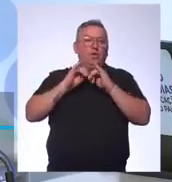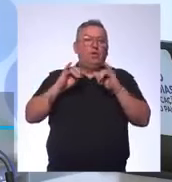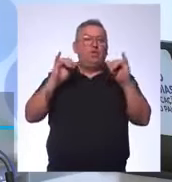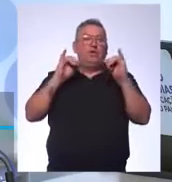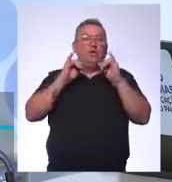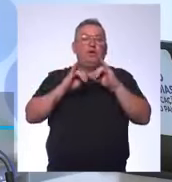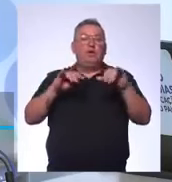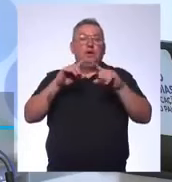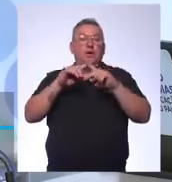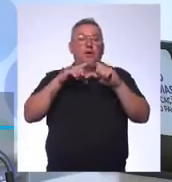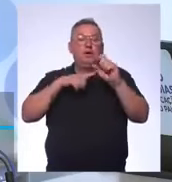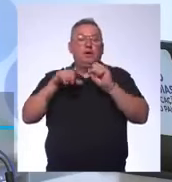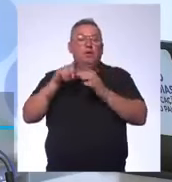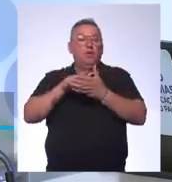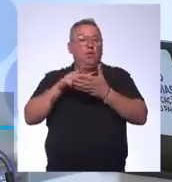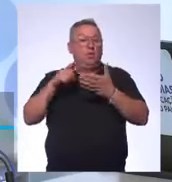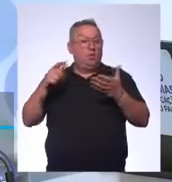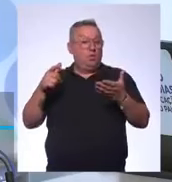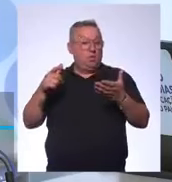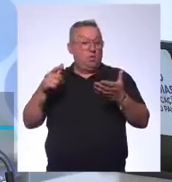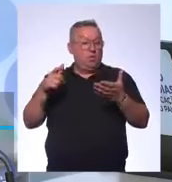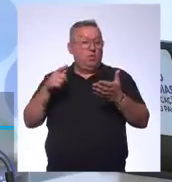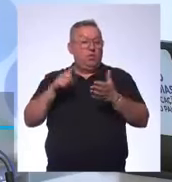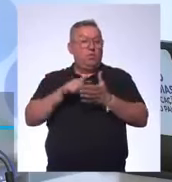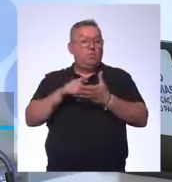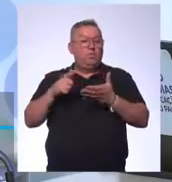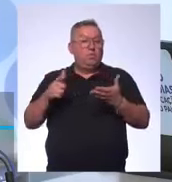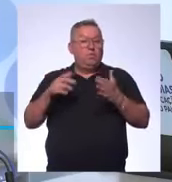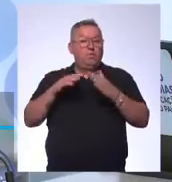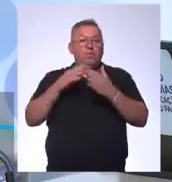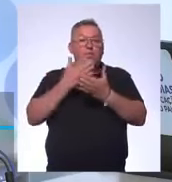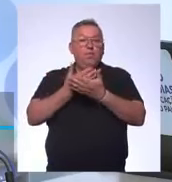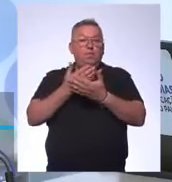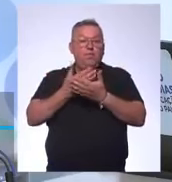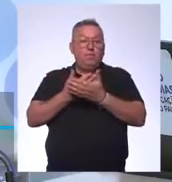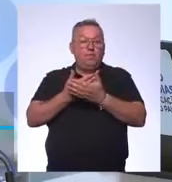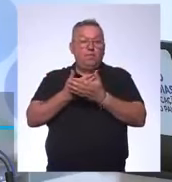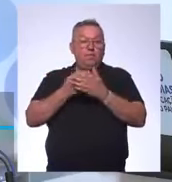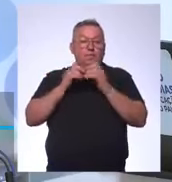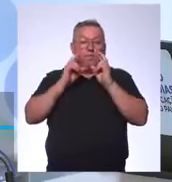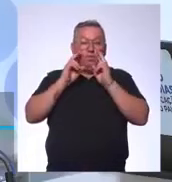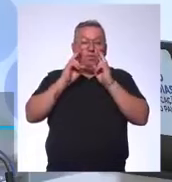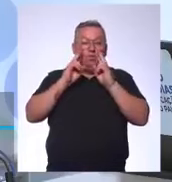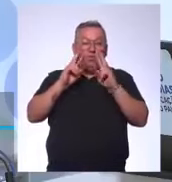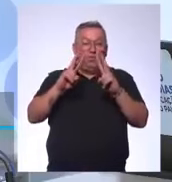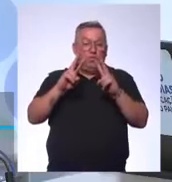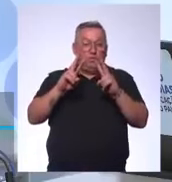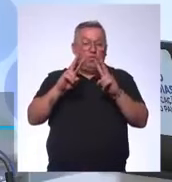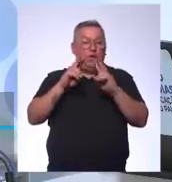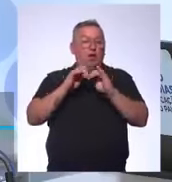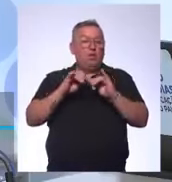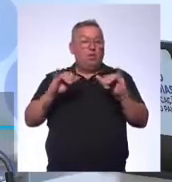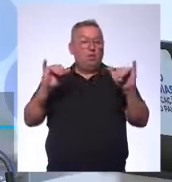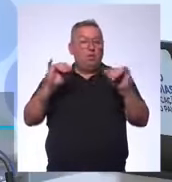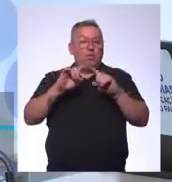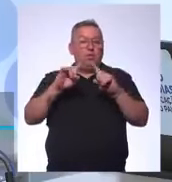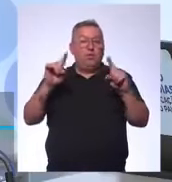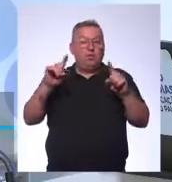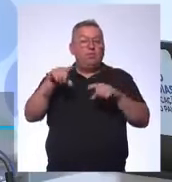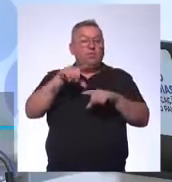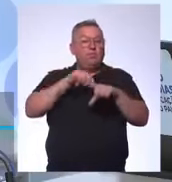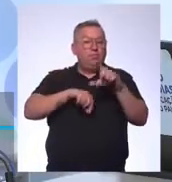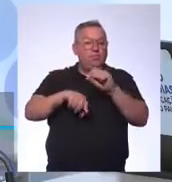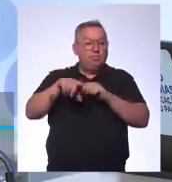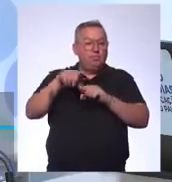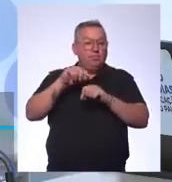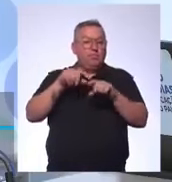que eles têm um jornal nessa escola, que se chama De Olho na Notícia, é uma eletiva,